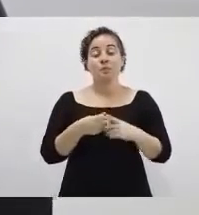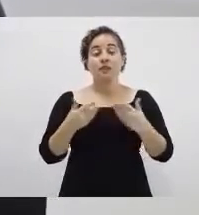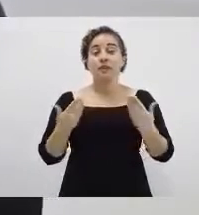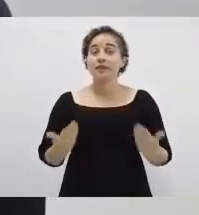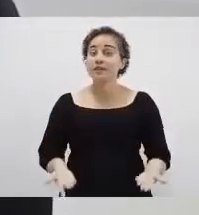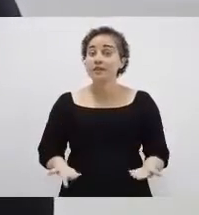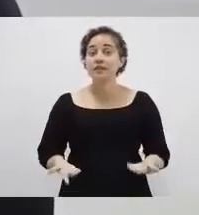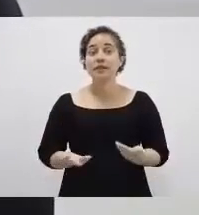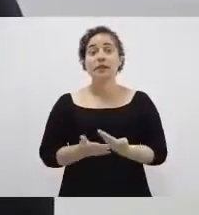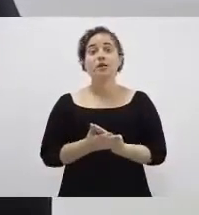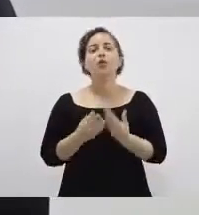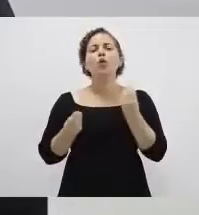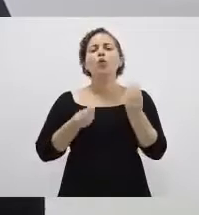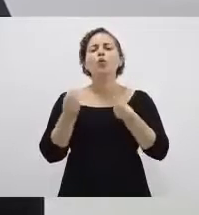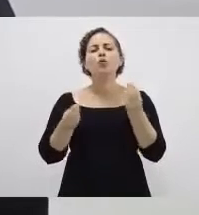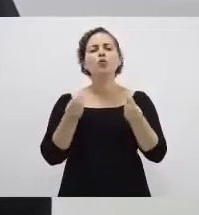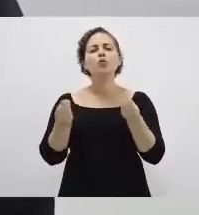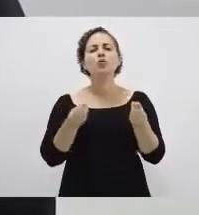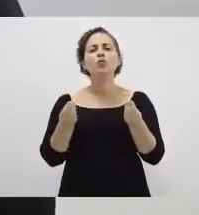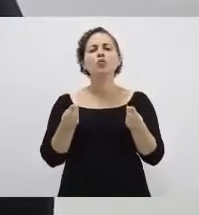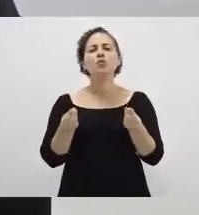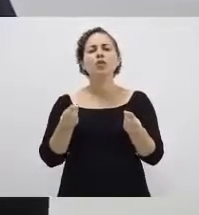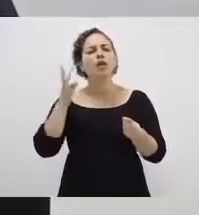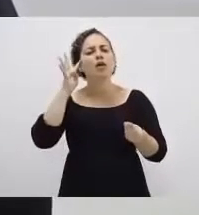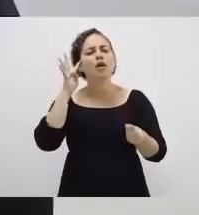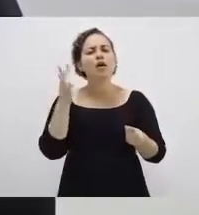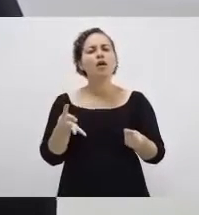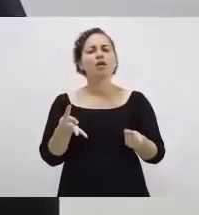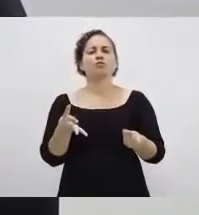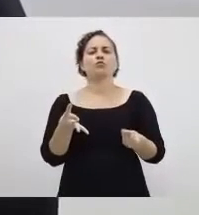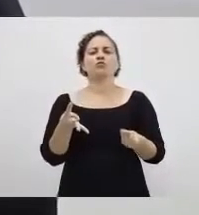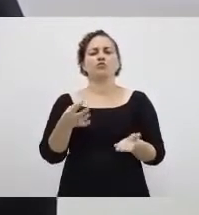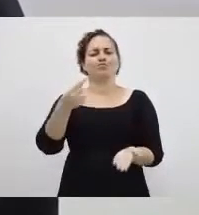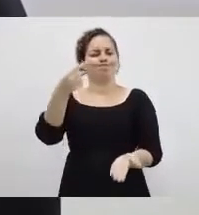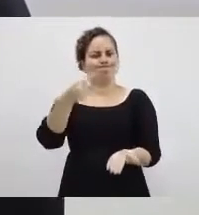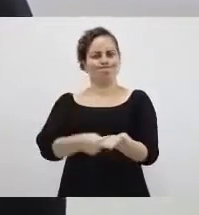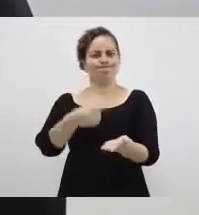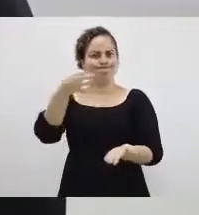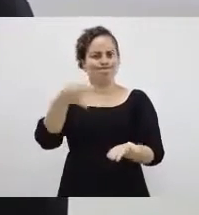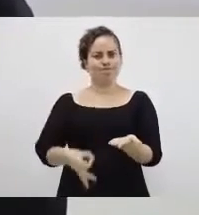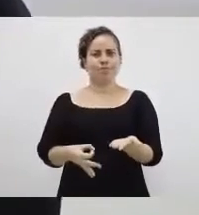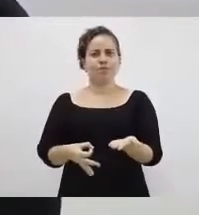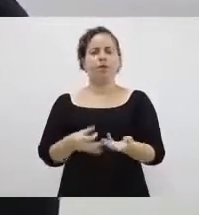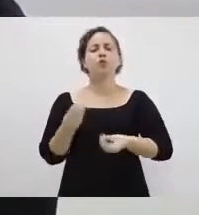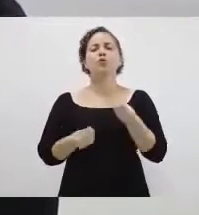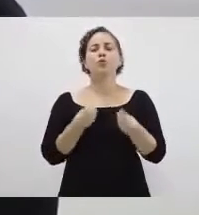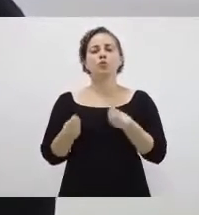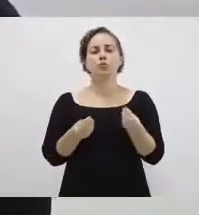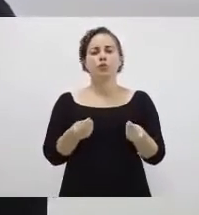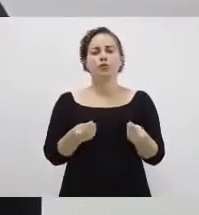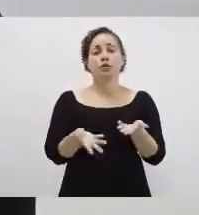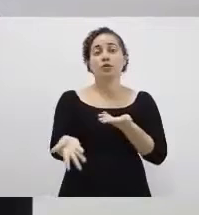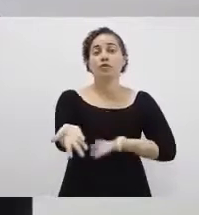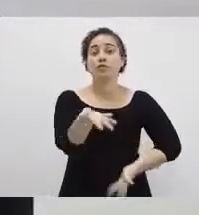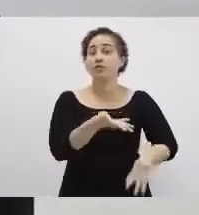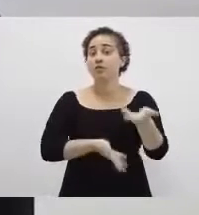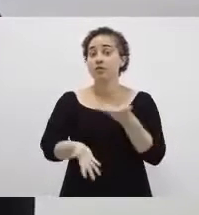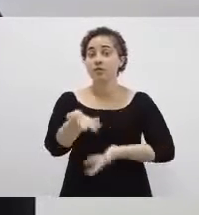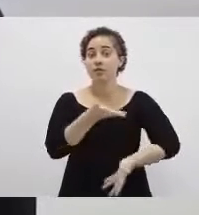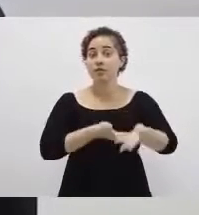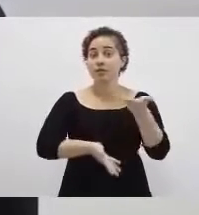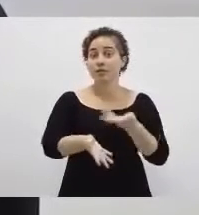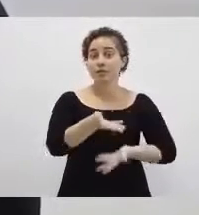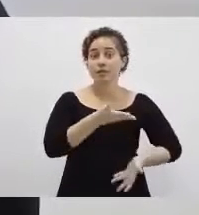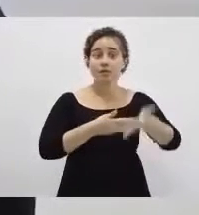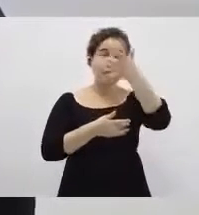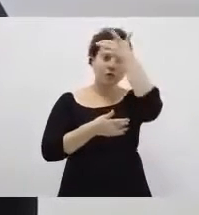é que é determinada essa taxa de câmbio. A taxa de câmbio é determinada pela interação entre as